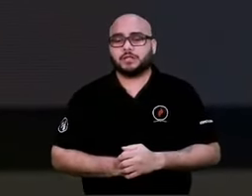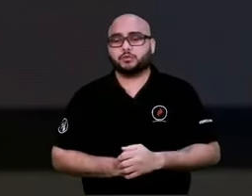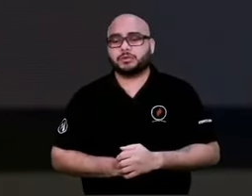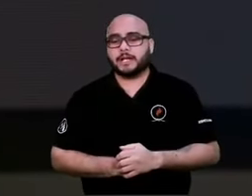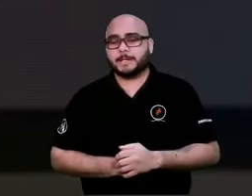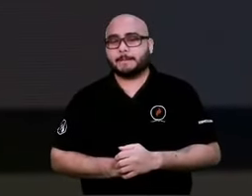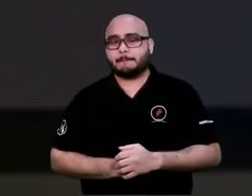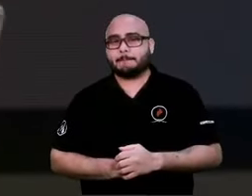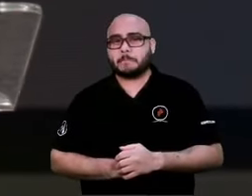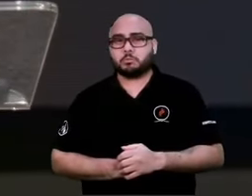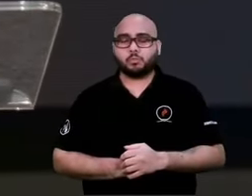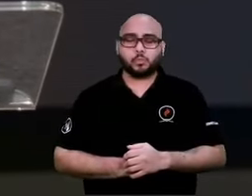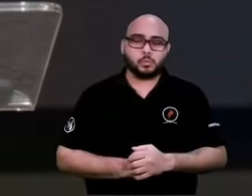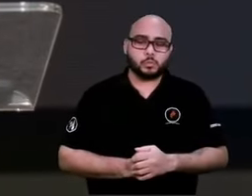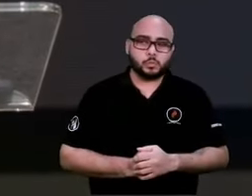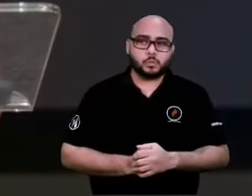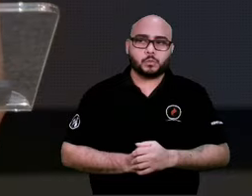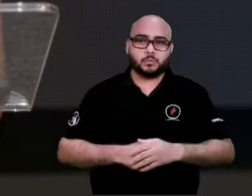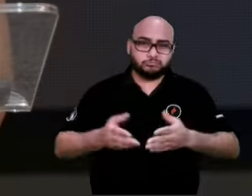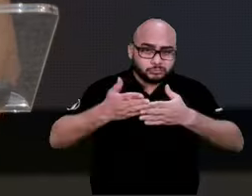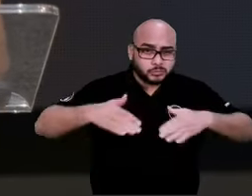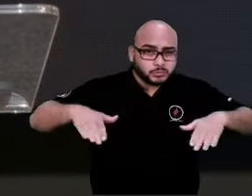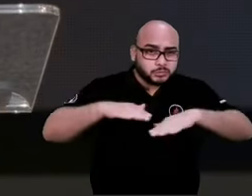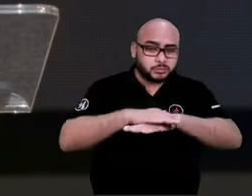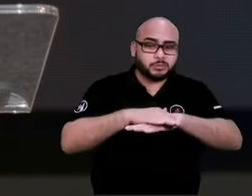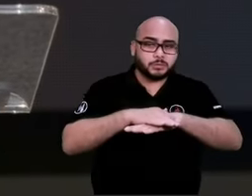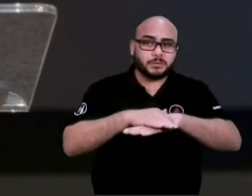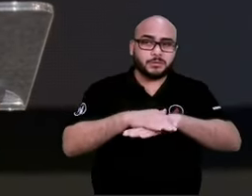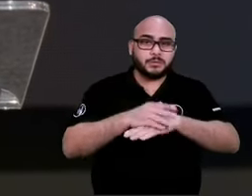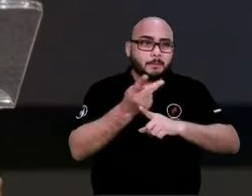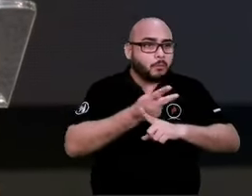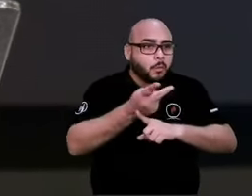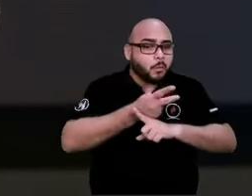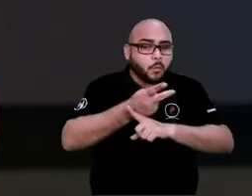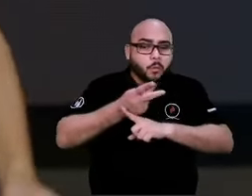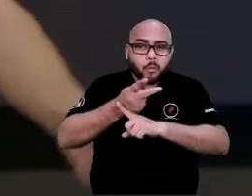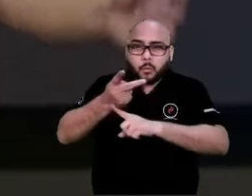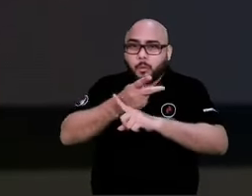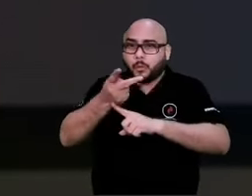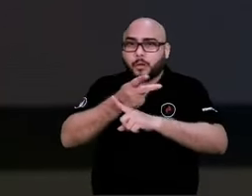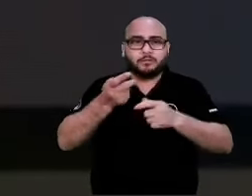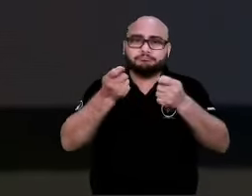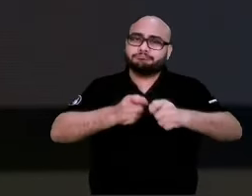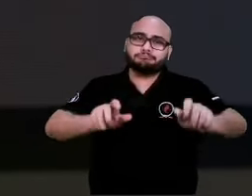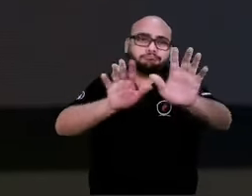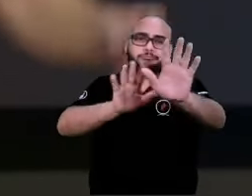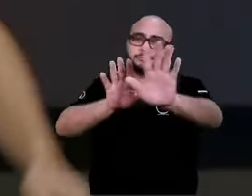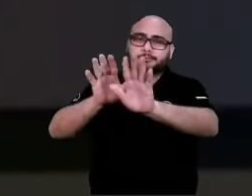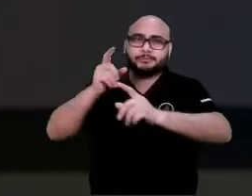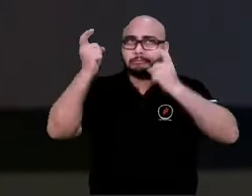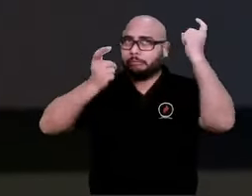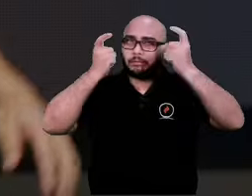Quando você se humilha, você não está preocupado com o resultado mais. Quando você se humilha, você só quer uma